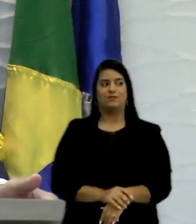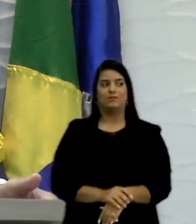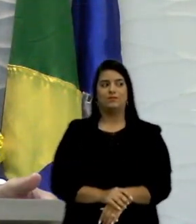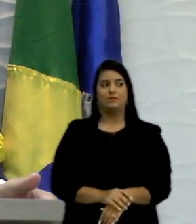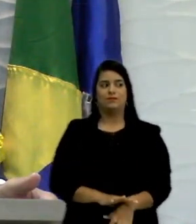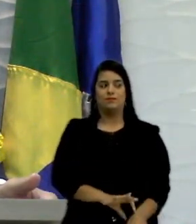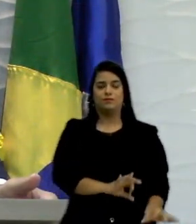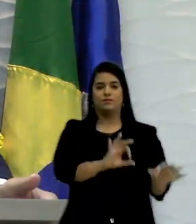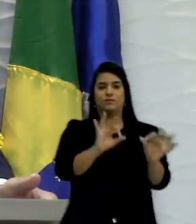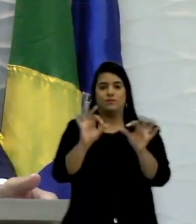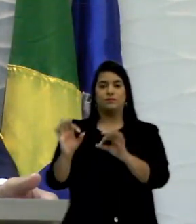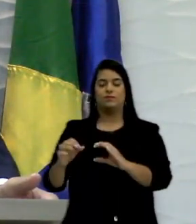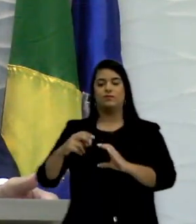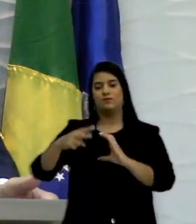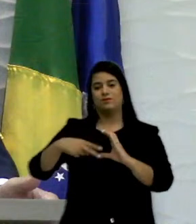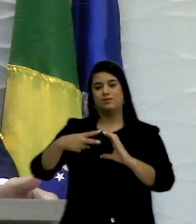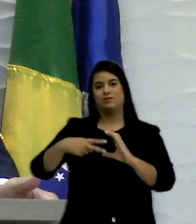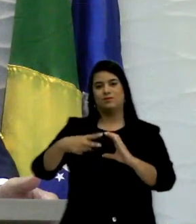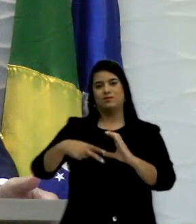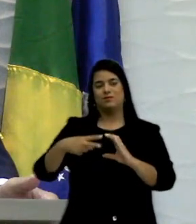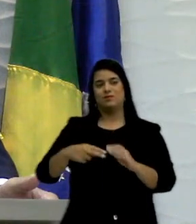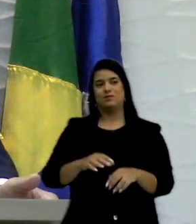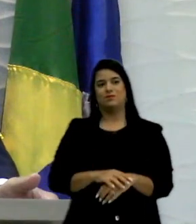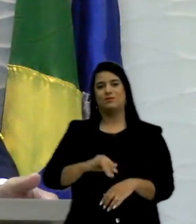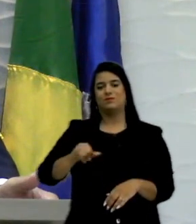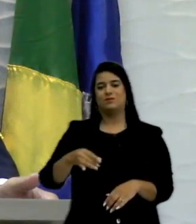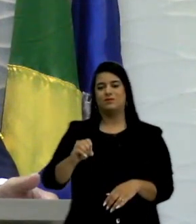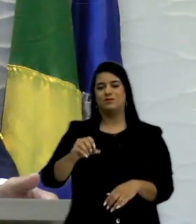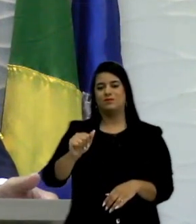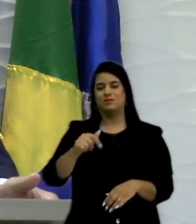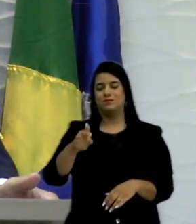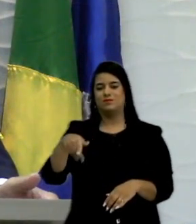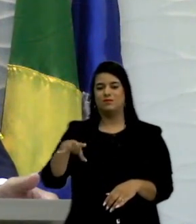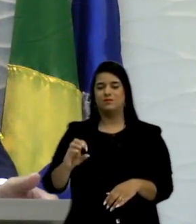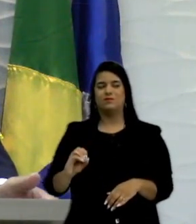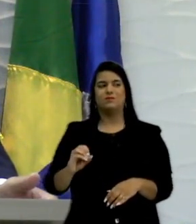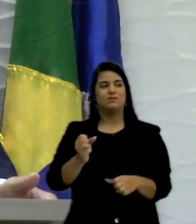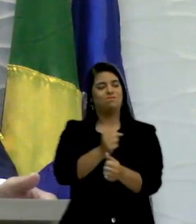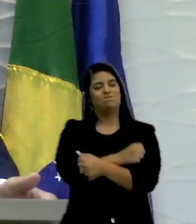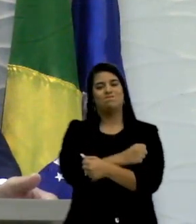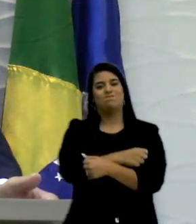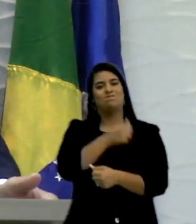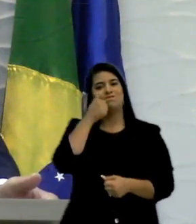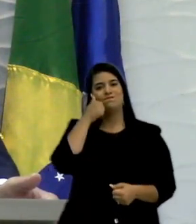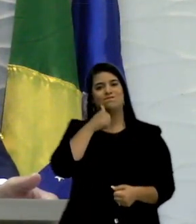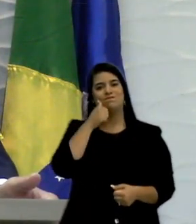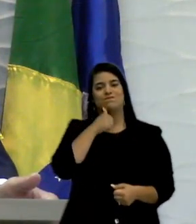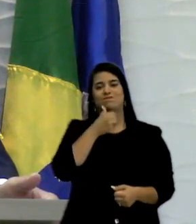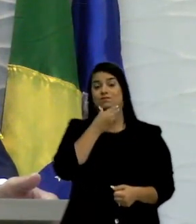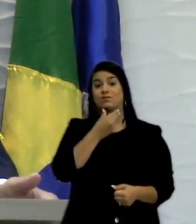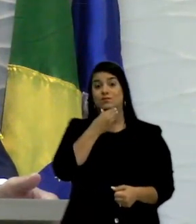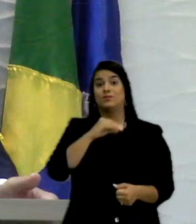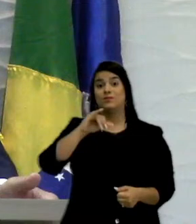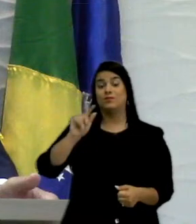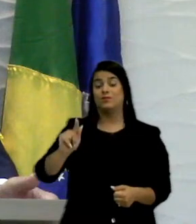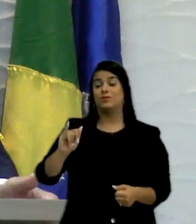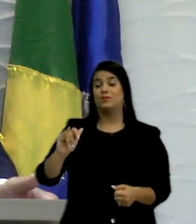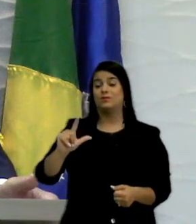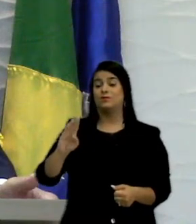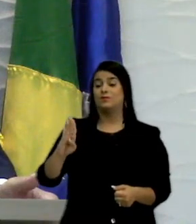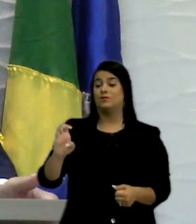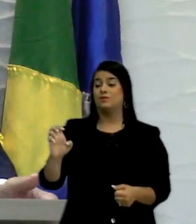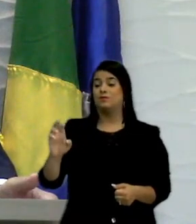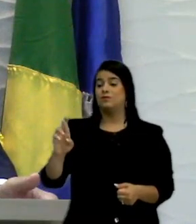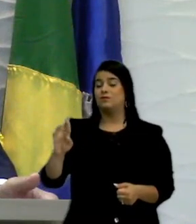de casa, lá na oficina de João Piau, a todos da Agrogil, abraçar nosso amigo Gilberto Acioli, que no último